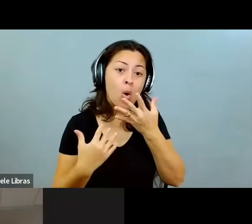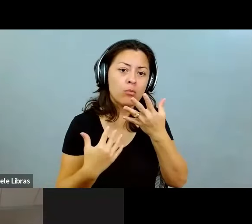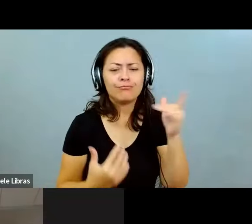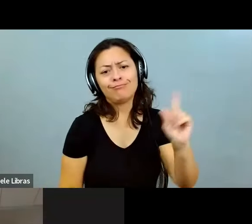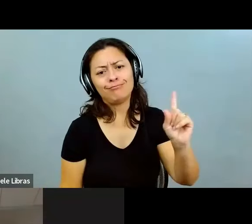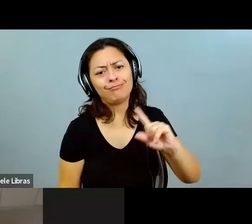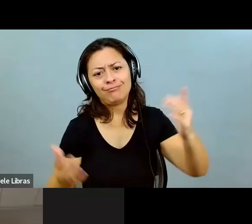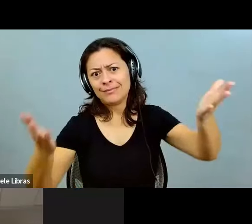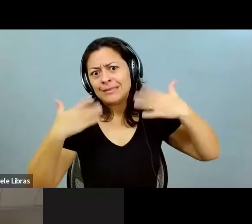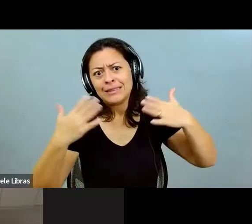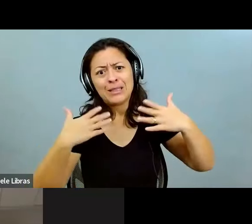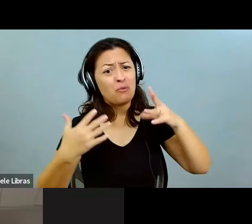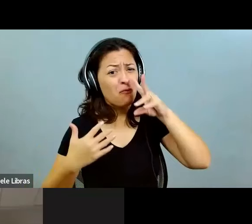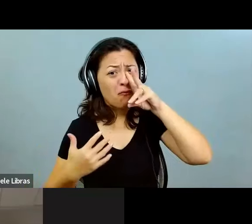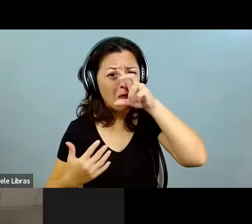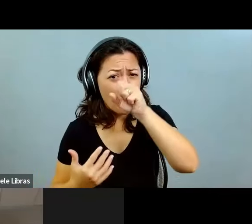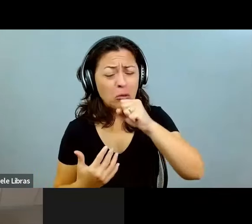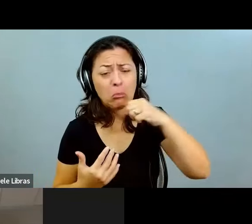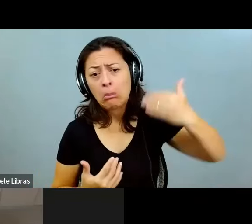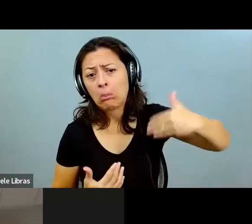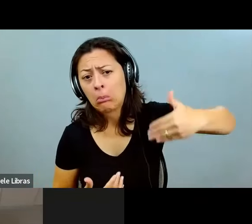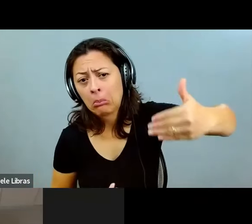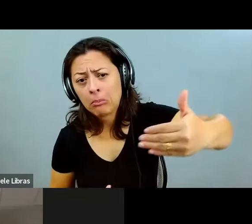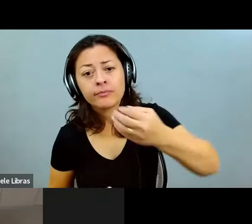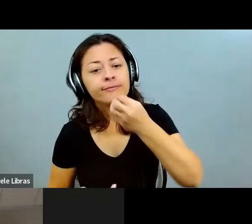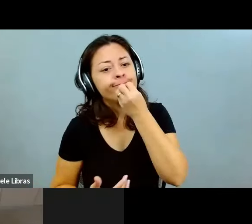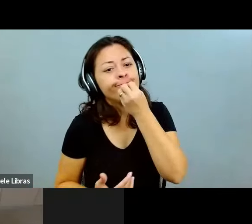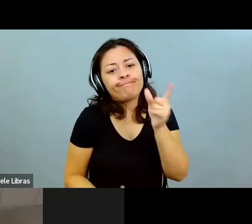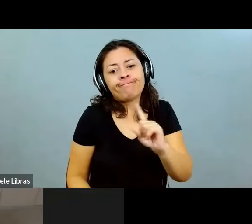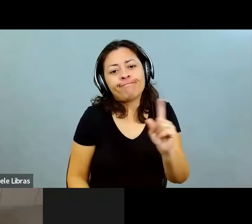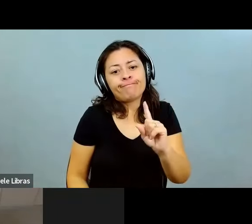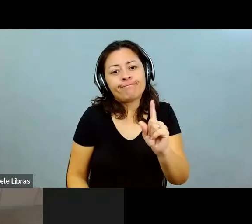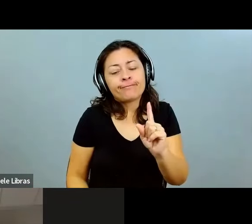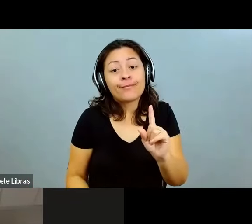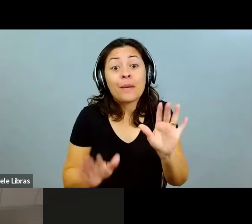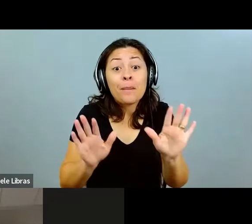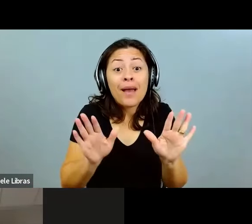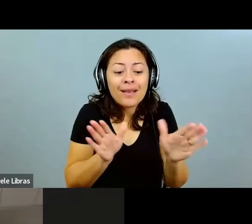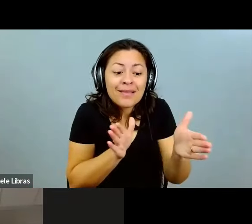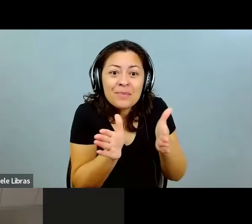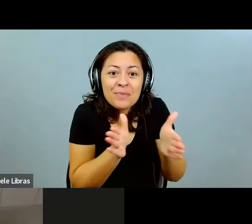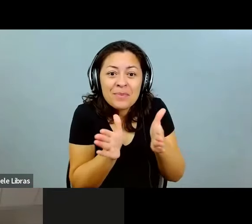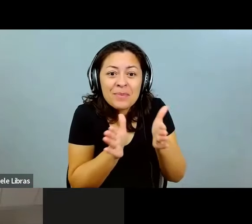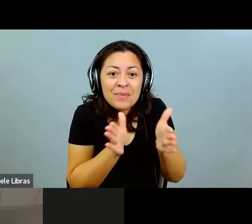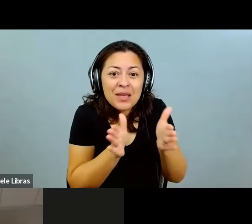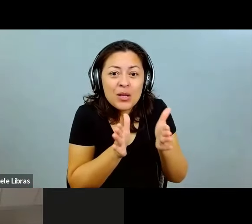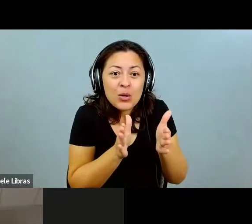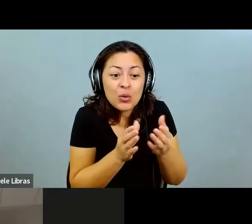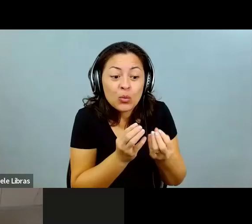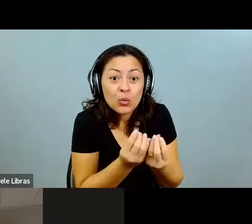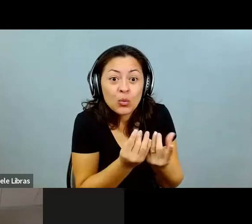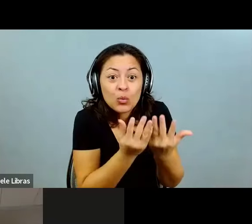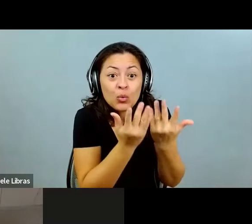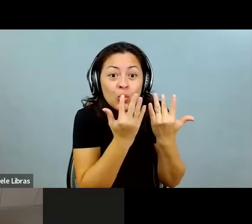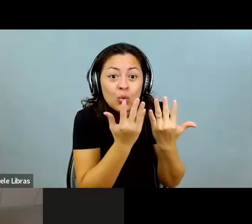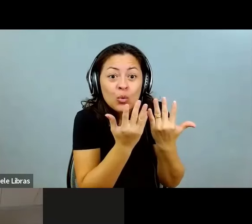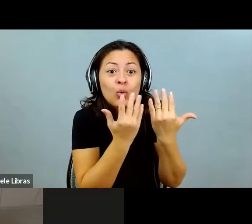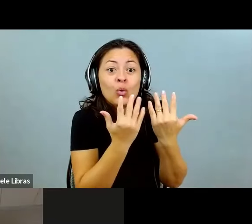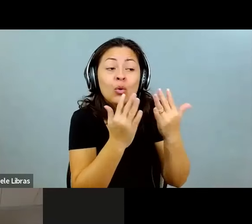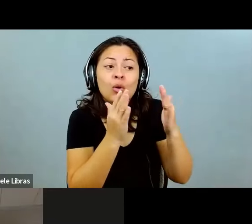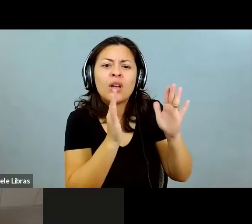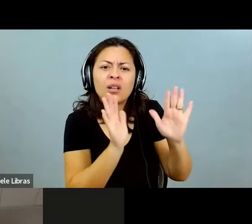benéfico O calor excessivo né ele ele mas nessa fase da cultura provavelmente não vai ter maiores efeitos porque essa aqui é uma